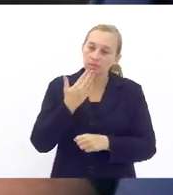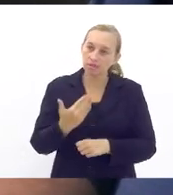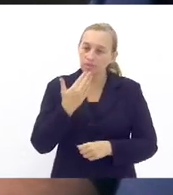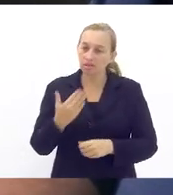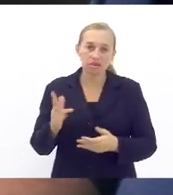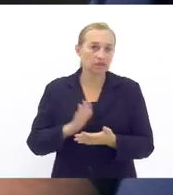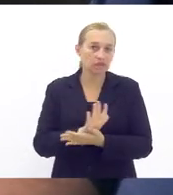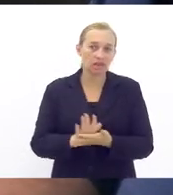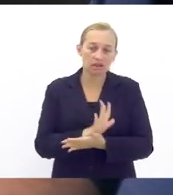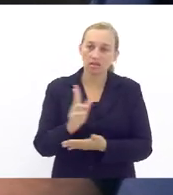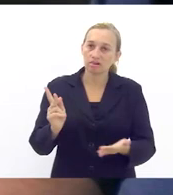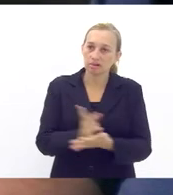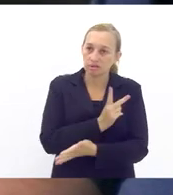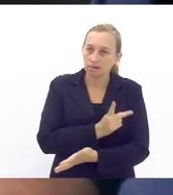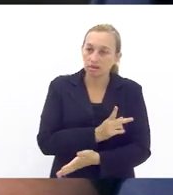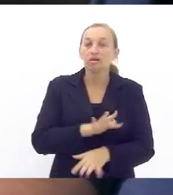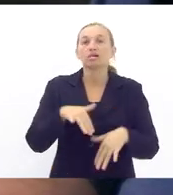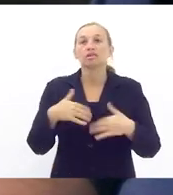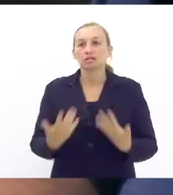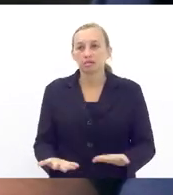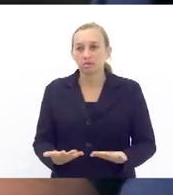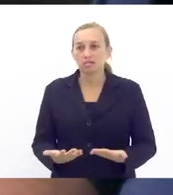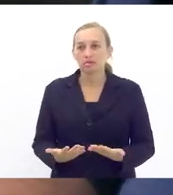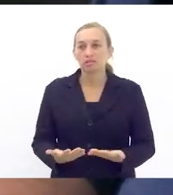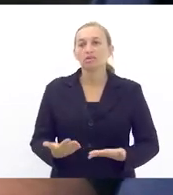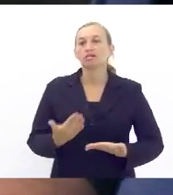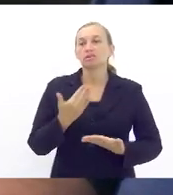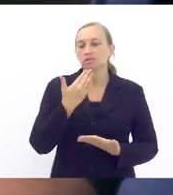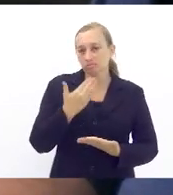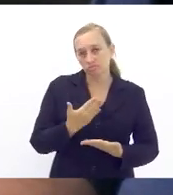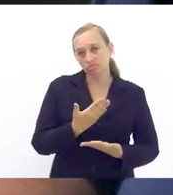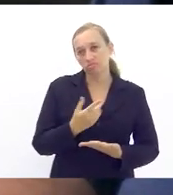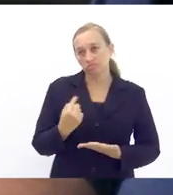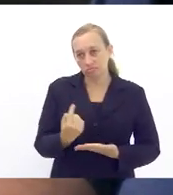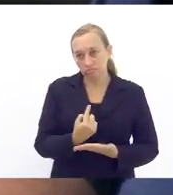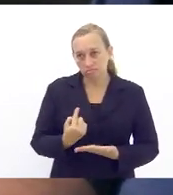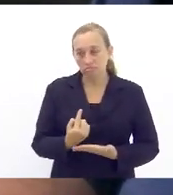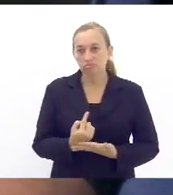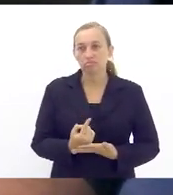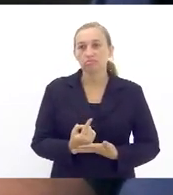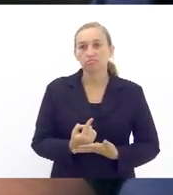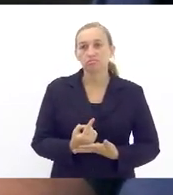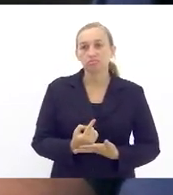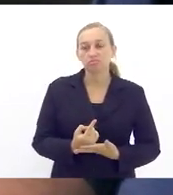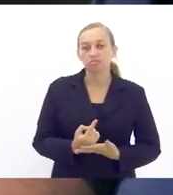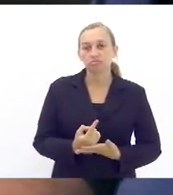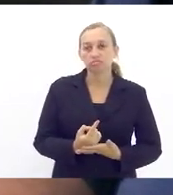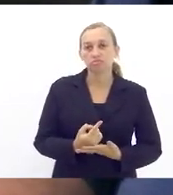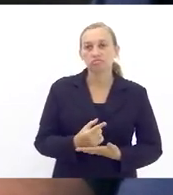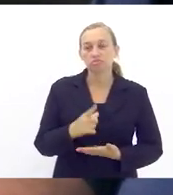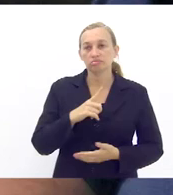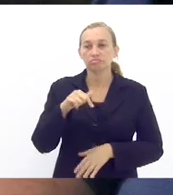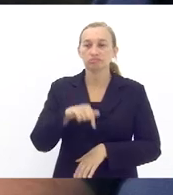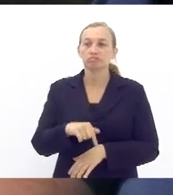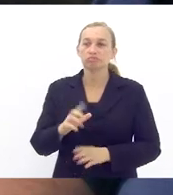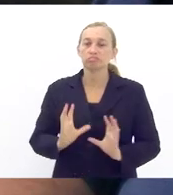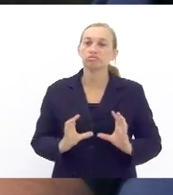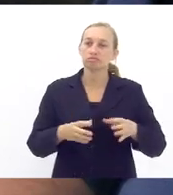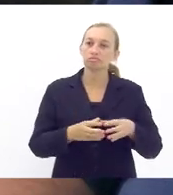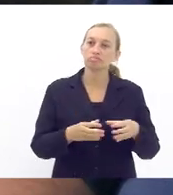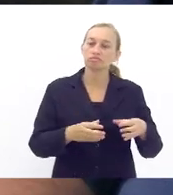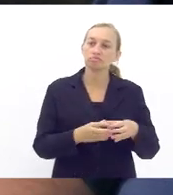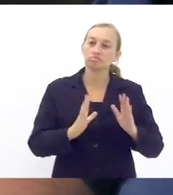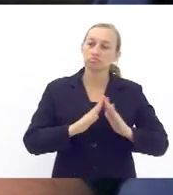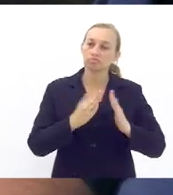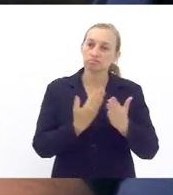aconteceu e enfim são essas as questões que que a gente traz aqui enquanto comunidade estudantil